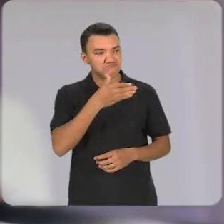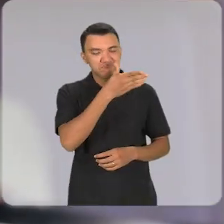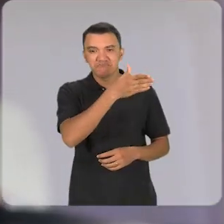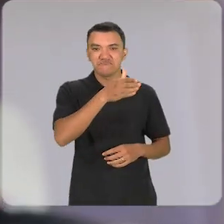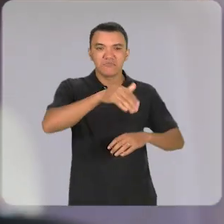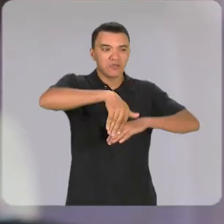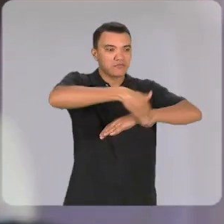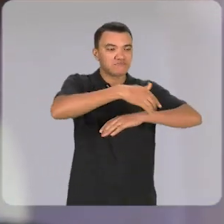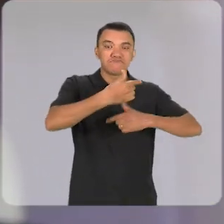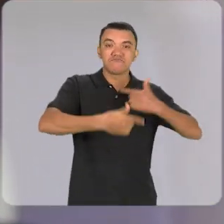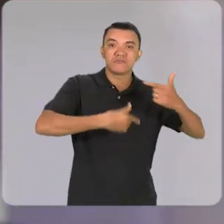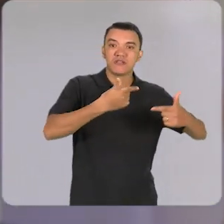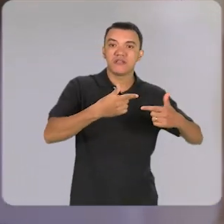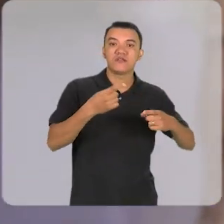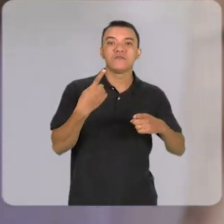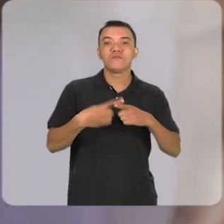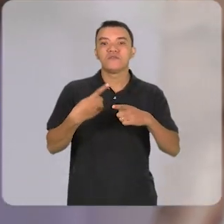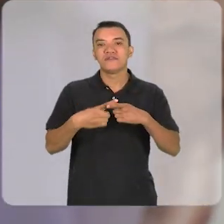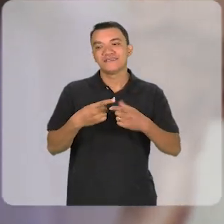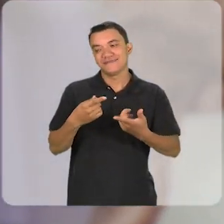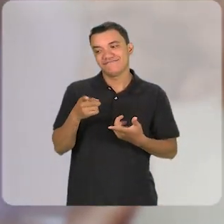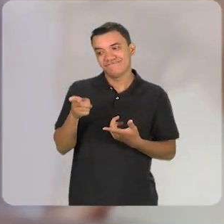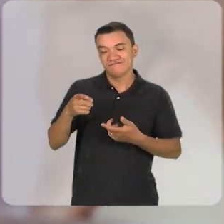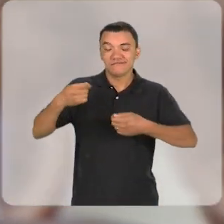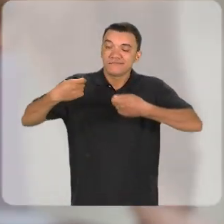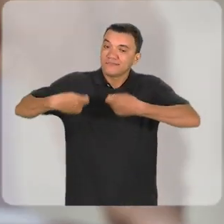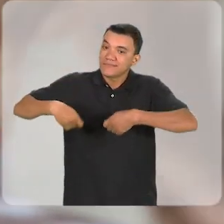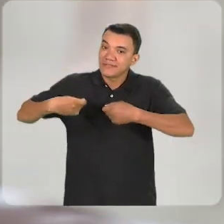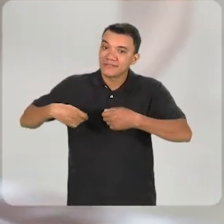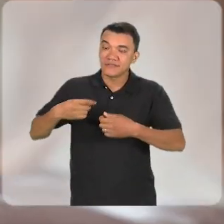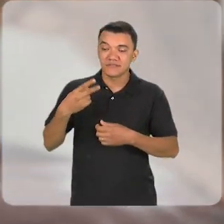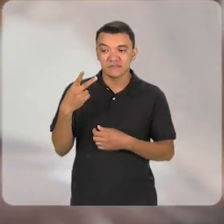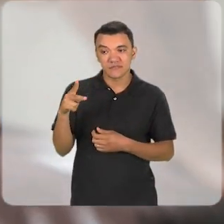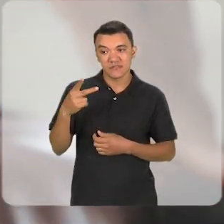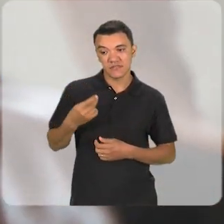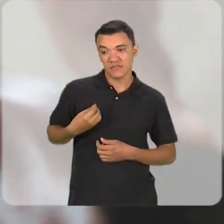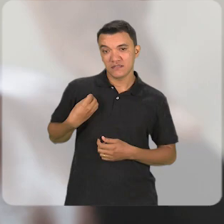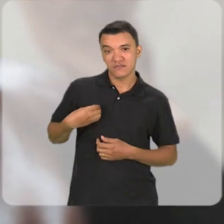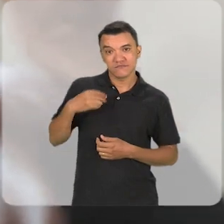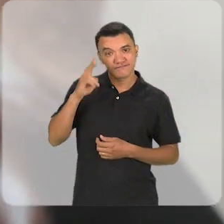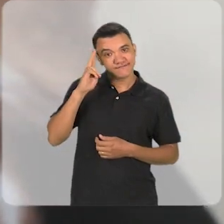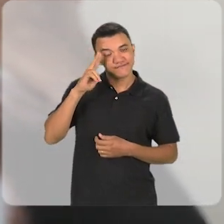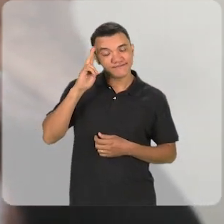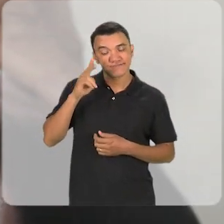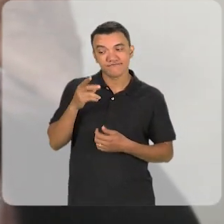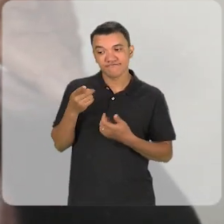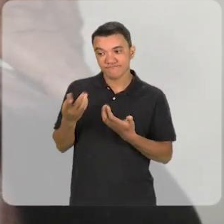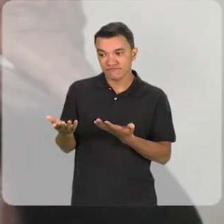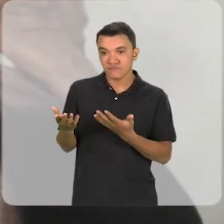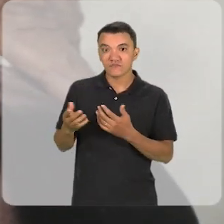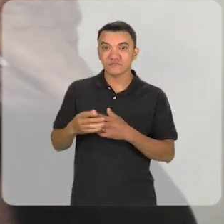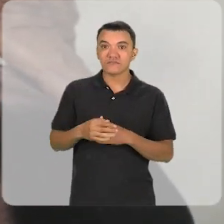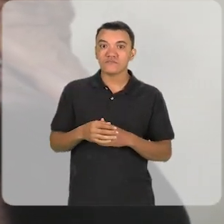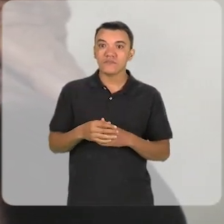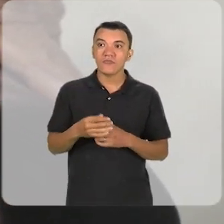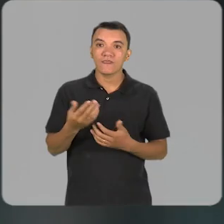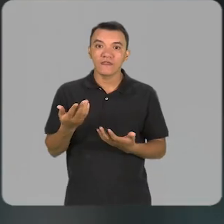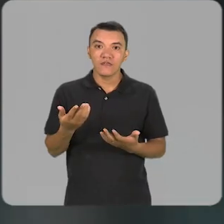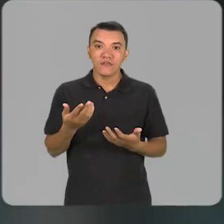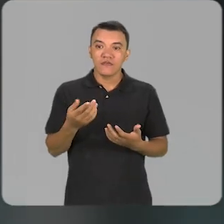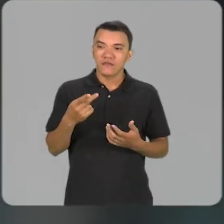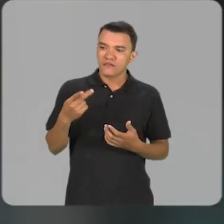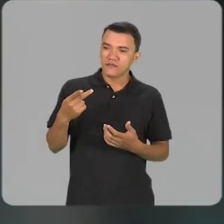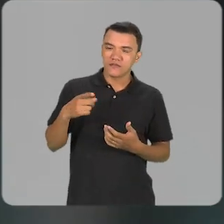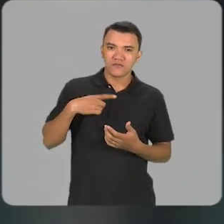de uma necessidade, pela própria história de vida que ela apresenta, que teve posses, enfim,